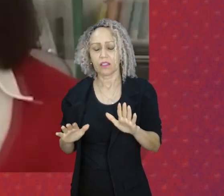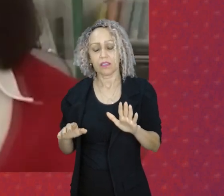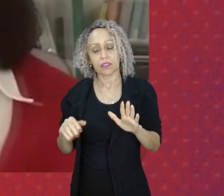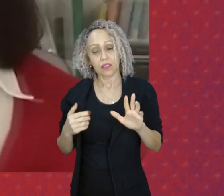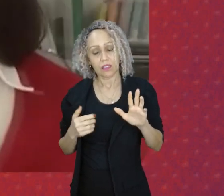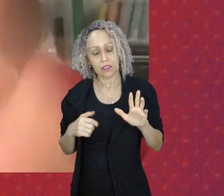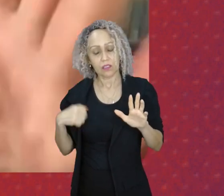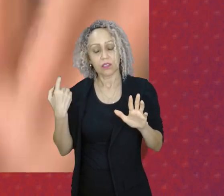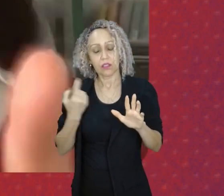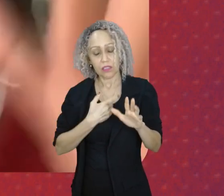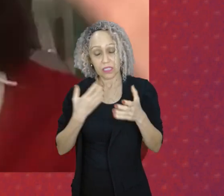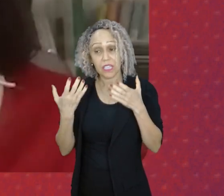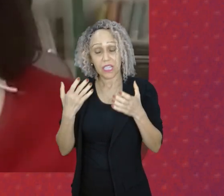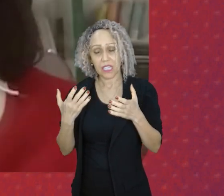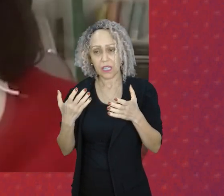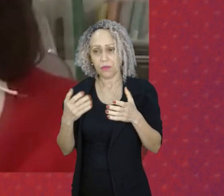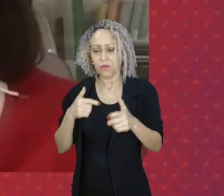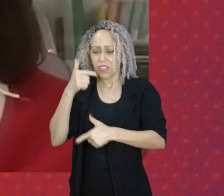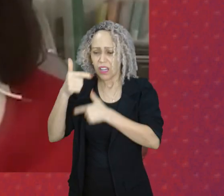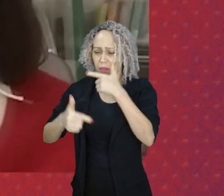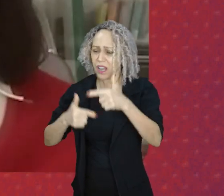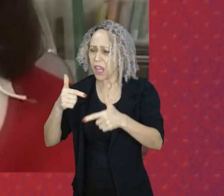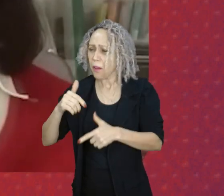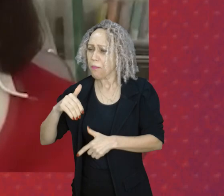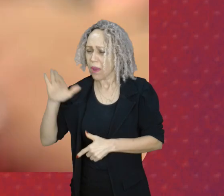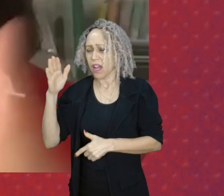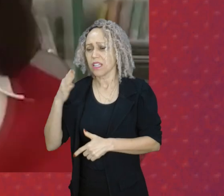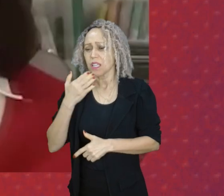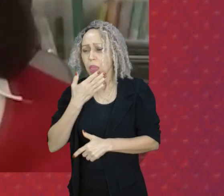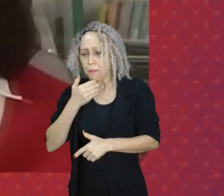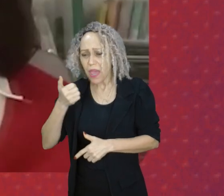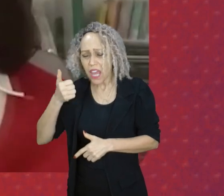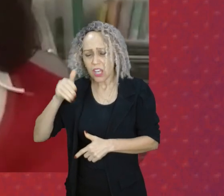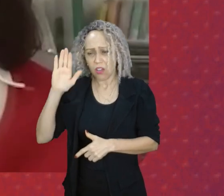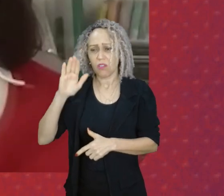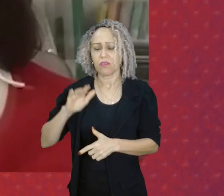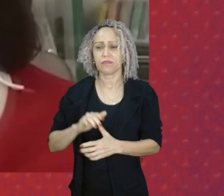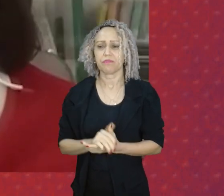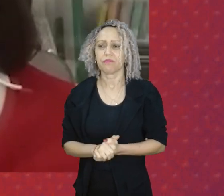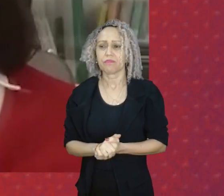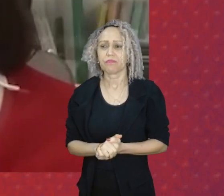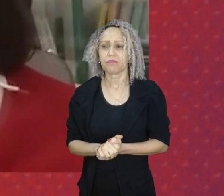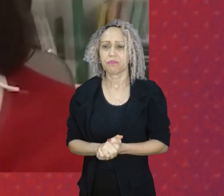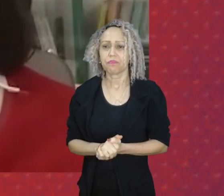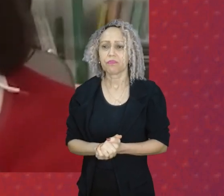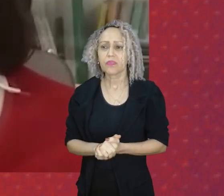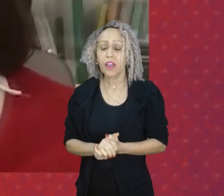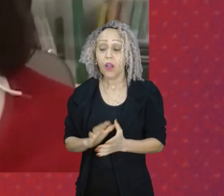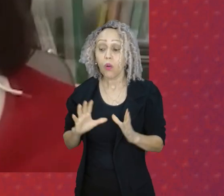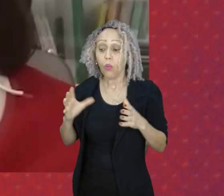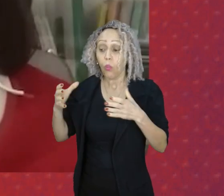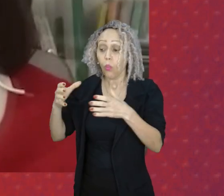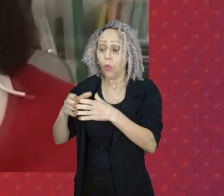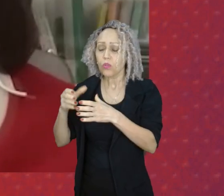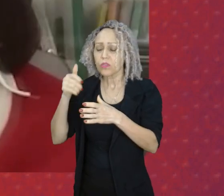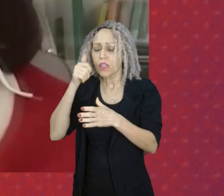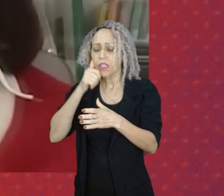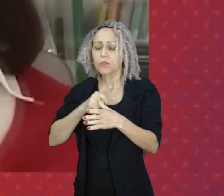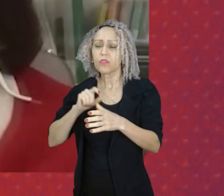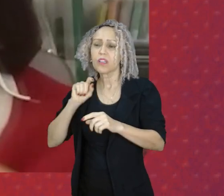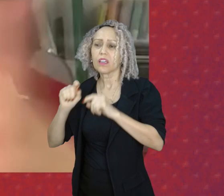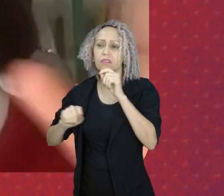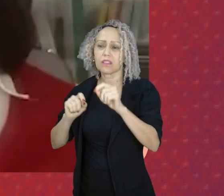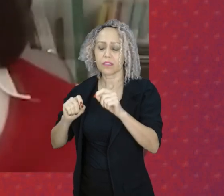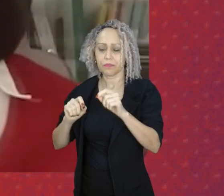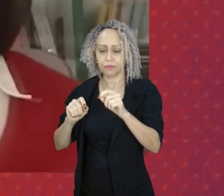fazer melhor, e há um conjunto de questões em relação às mulheres que estão no nosso horizonte, né?